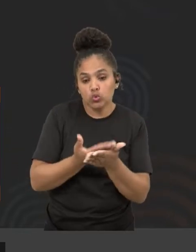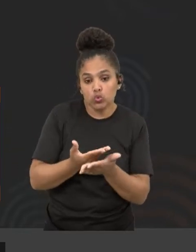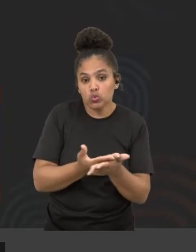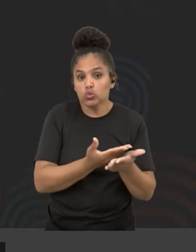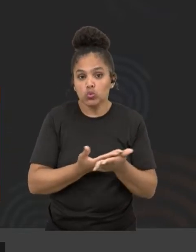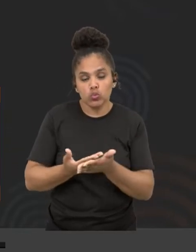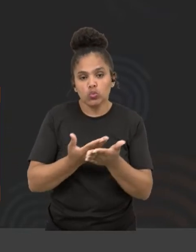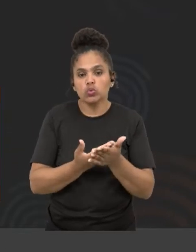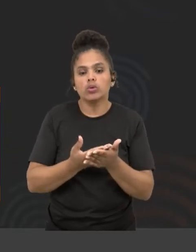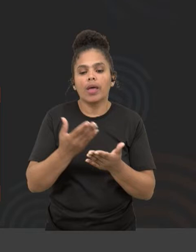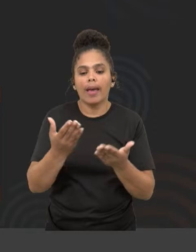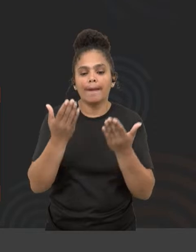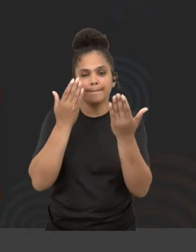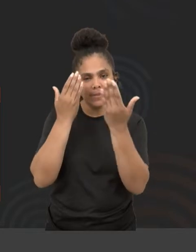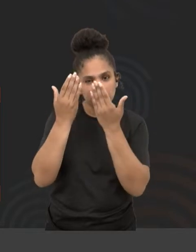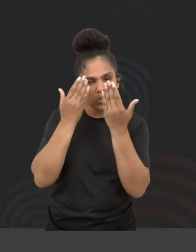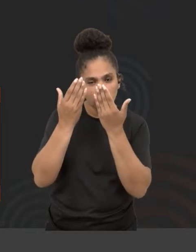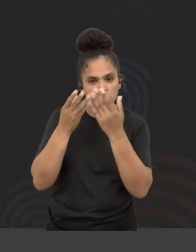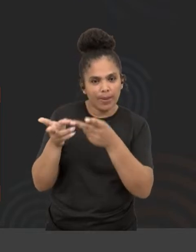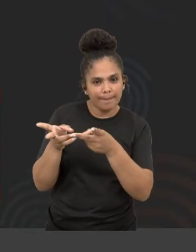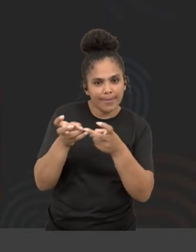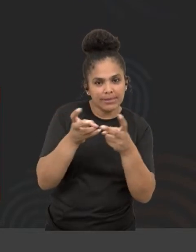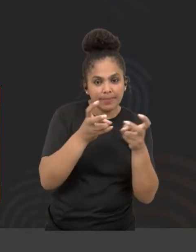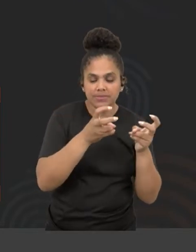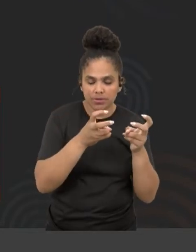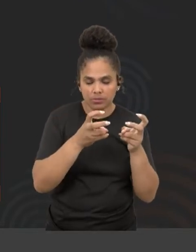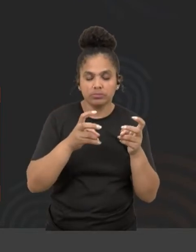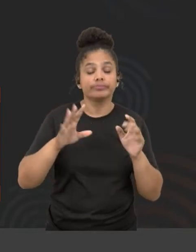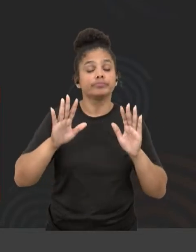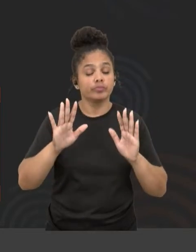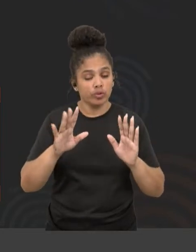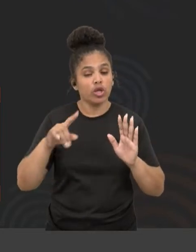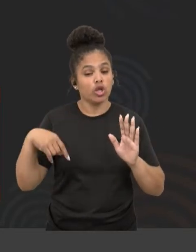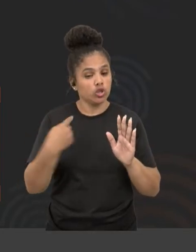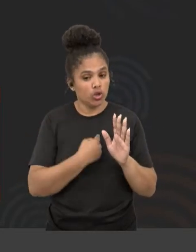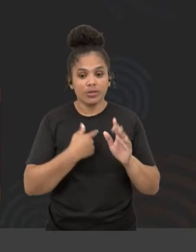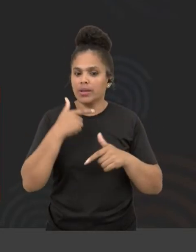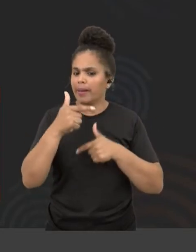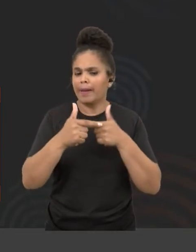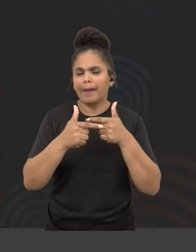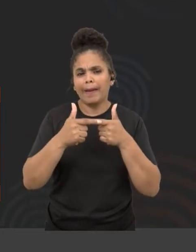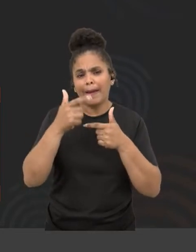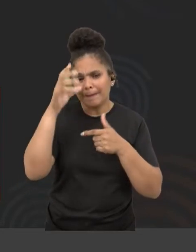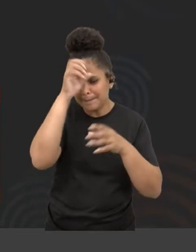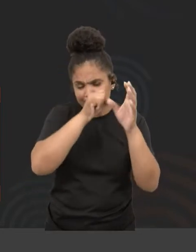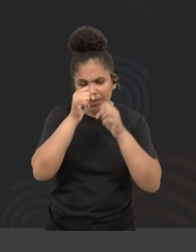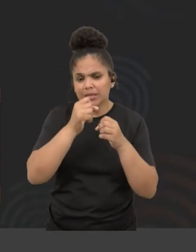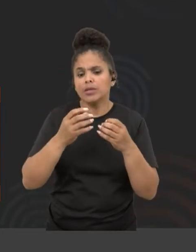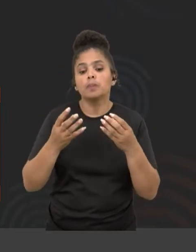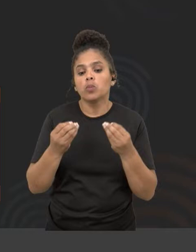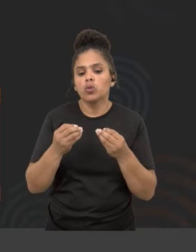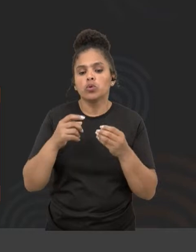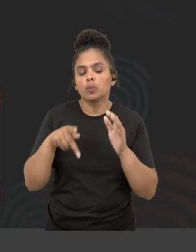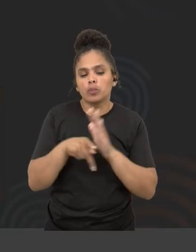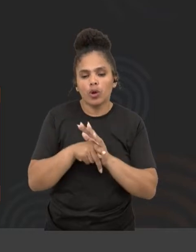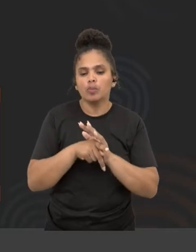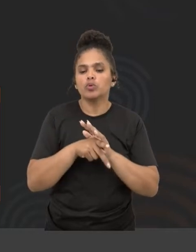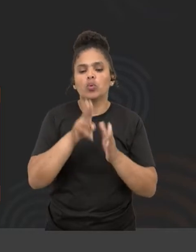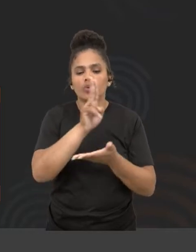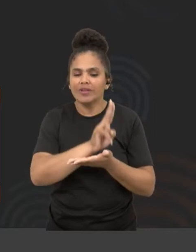nossa psicologia da percepção, que a gente aprende muito nas universidades de design, comunicação e arte.